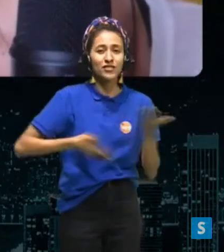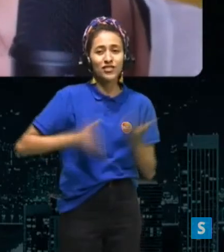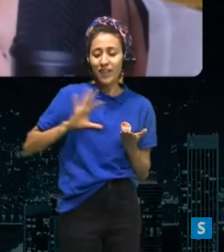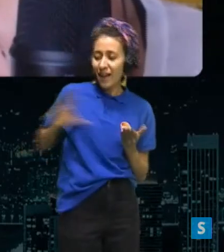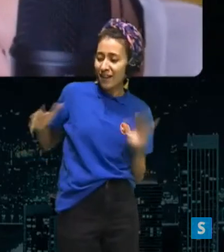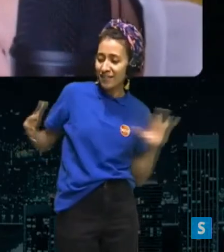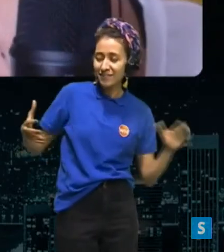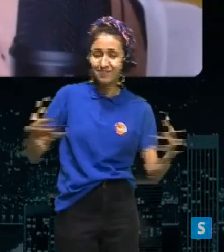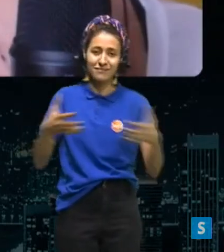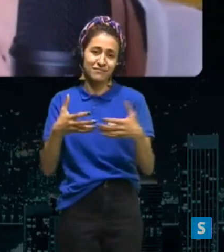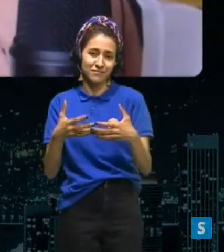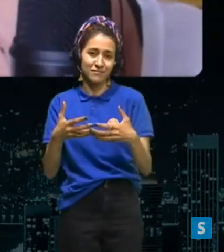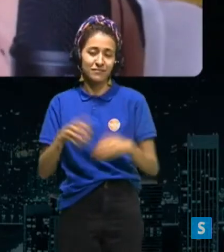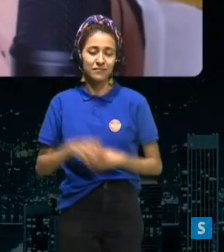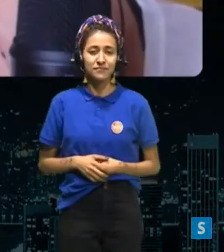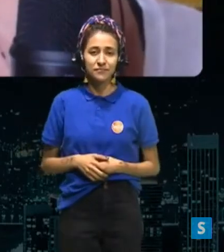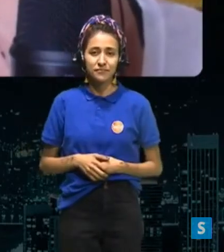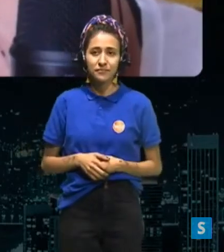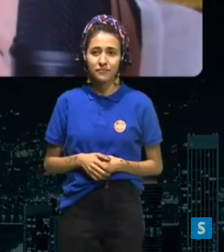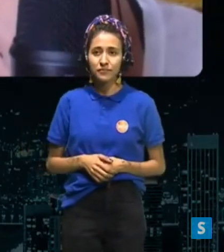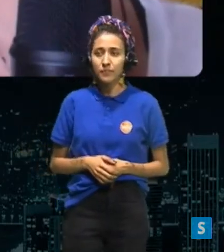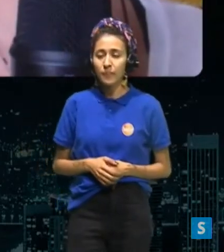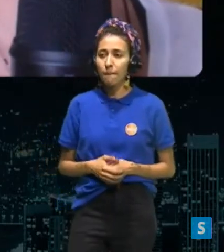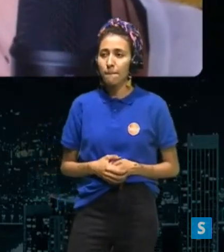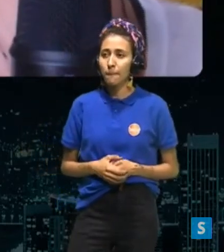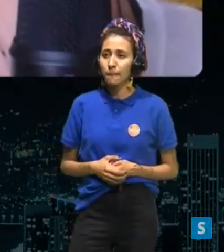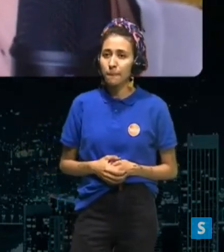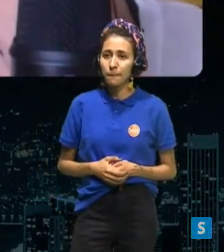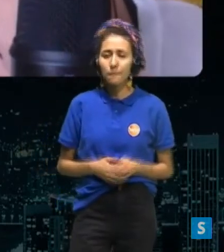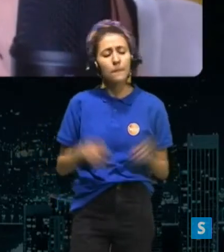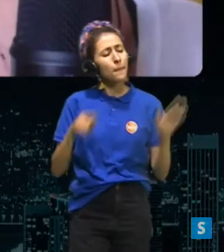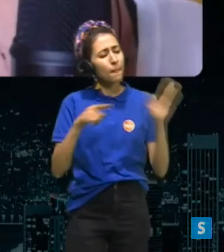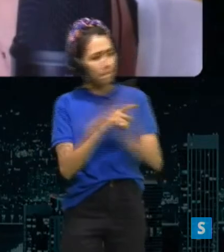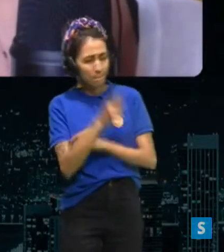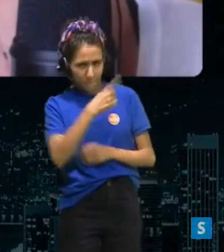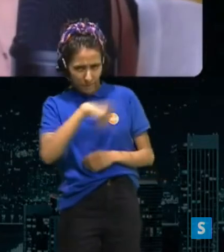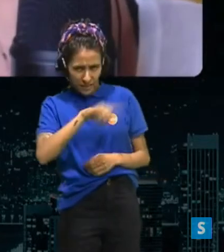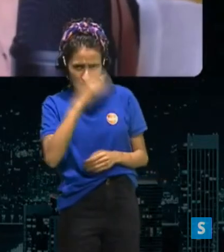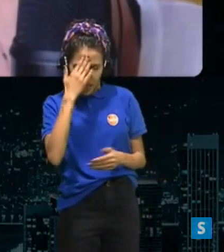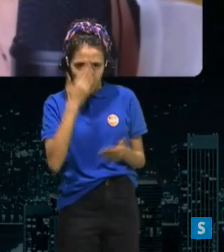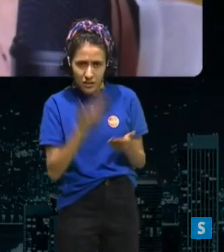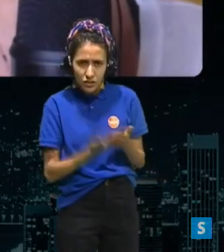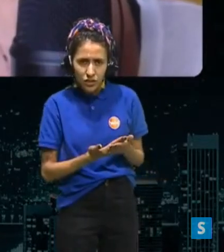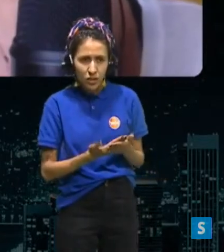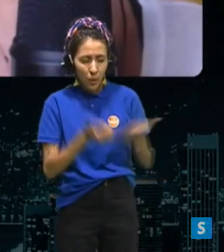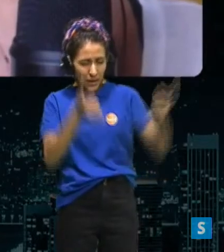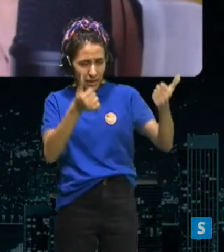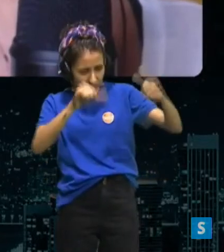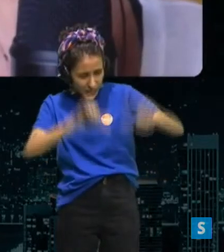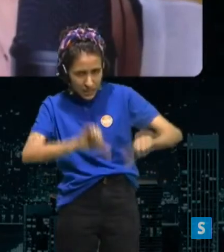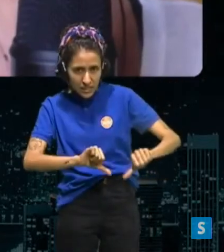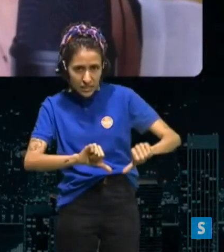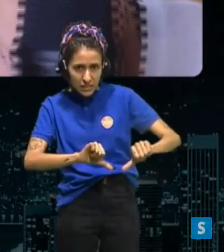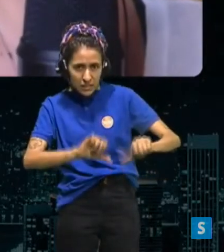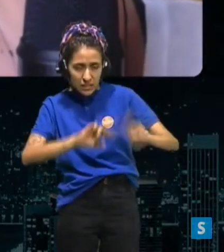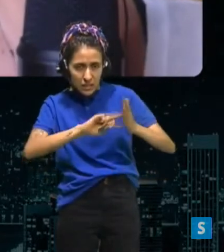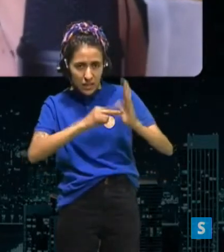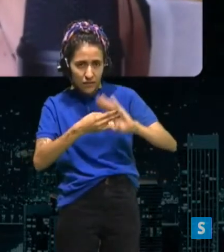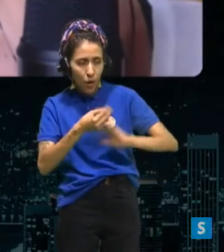conjunto e vocês acreditam que em toda a crise a uma grande oportunidade